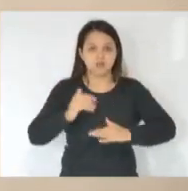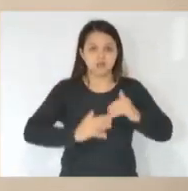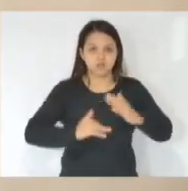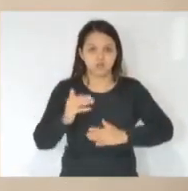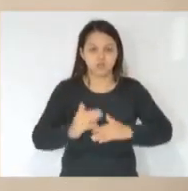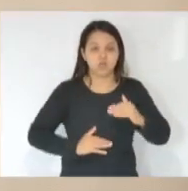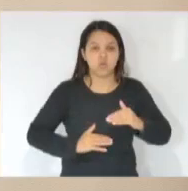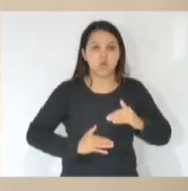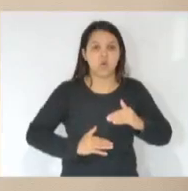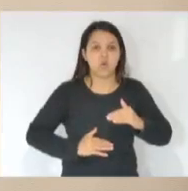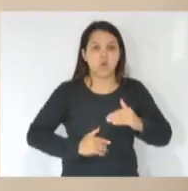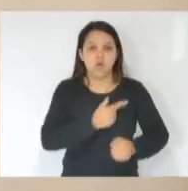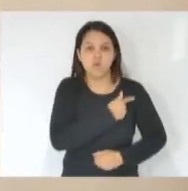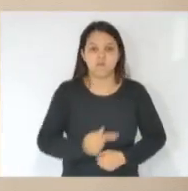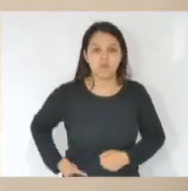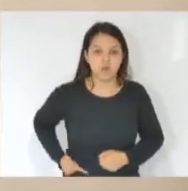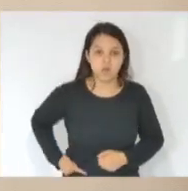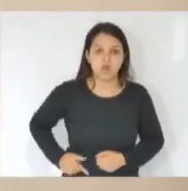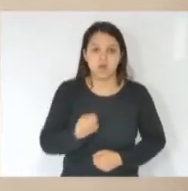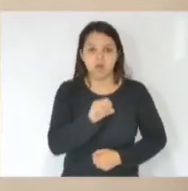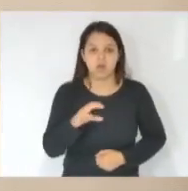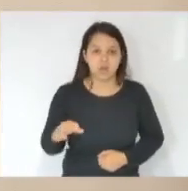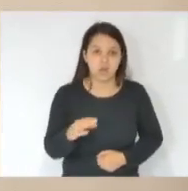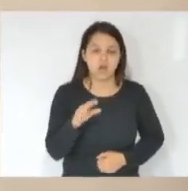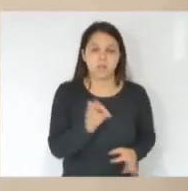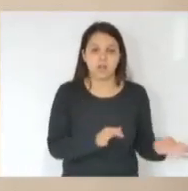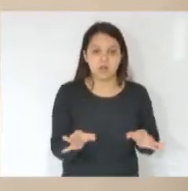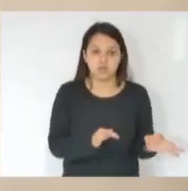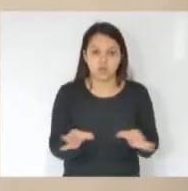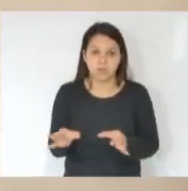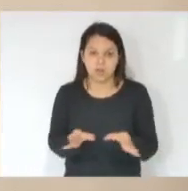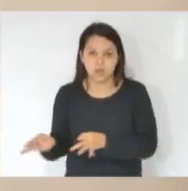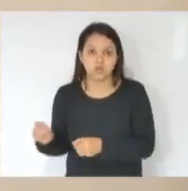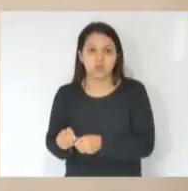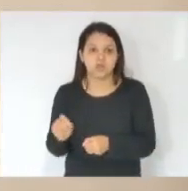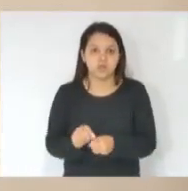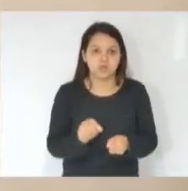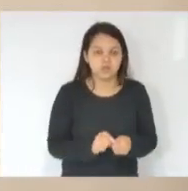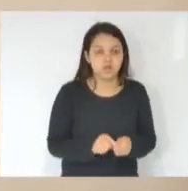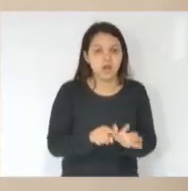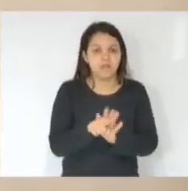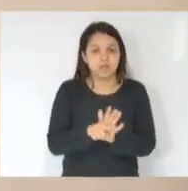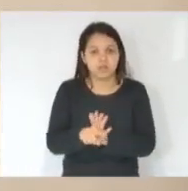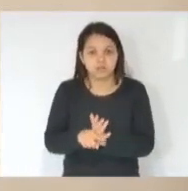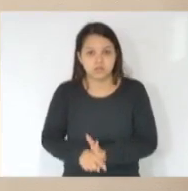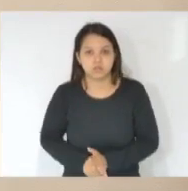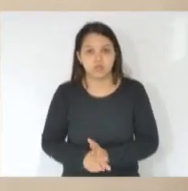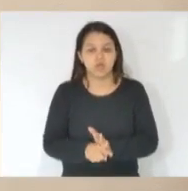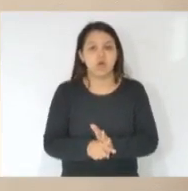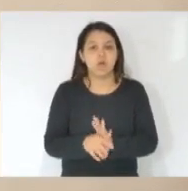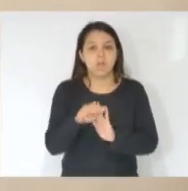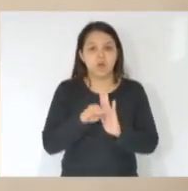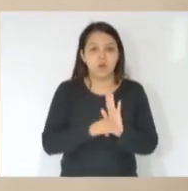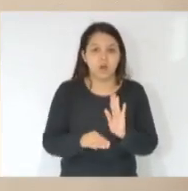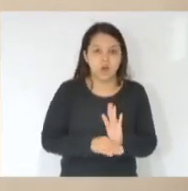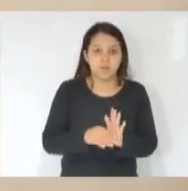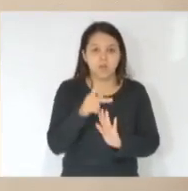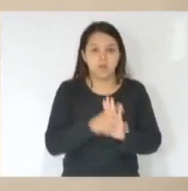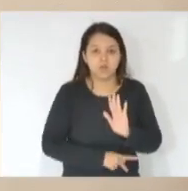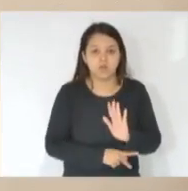catarinense quanto ao planejamento, execução e avaliação de programas e ou projetos de prevenção e